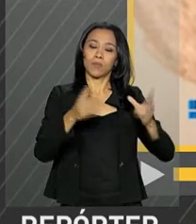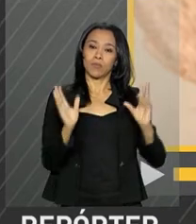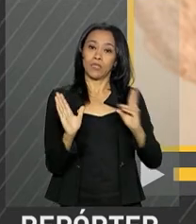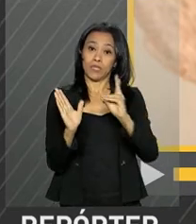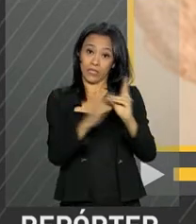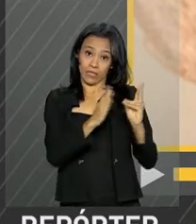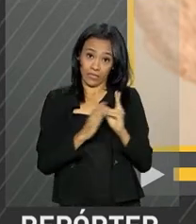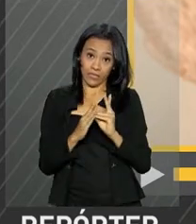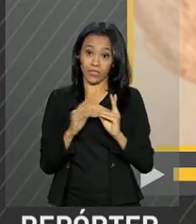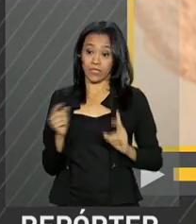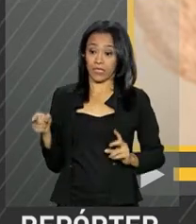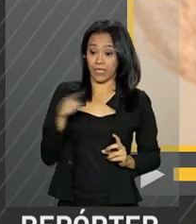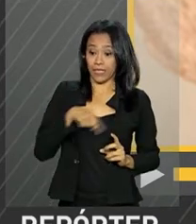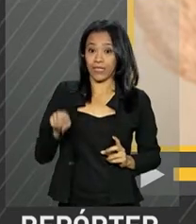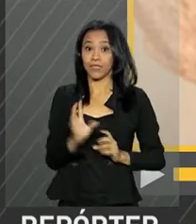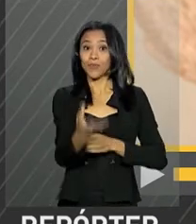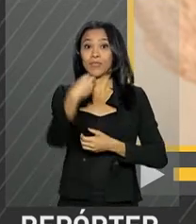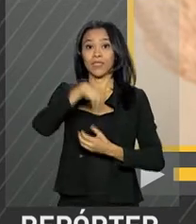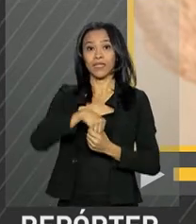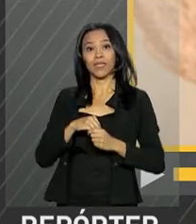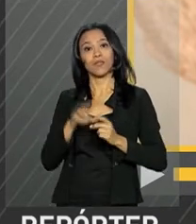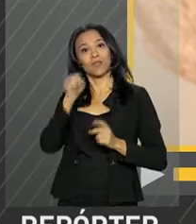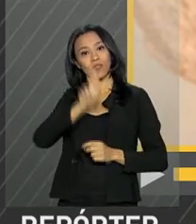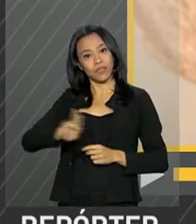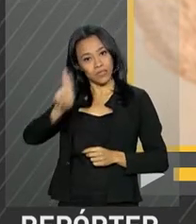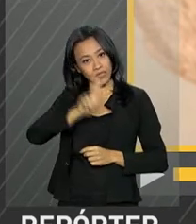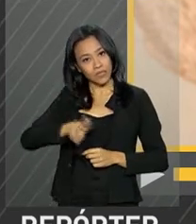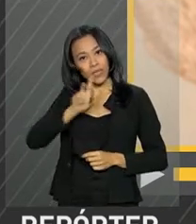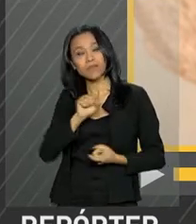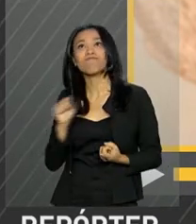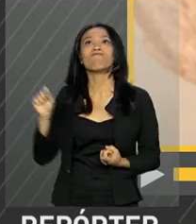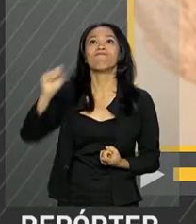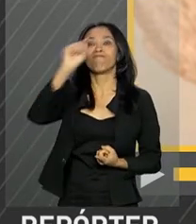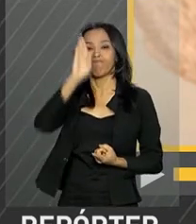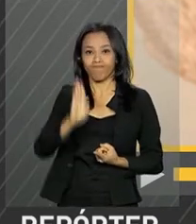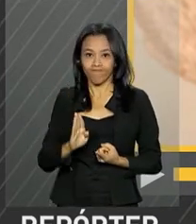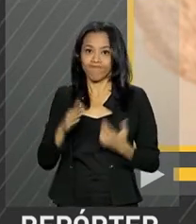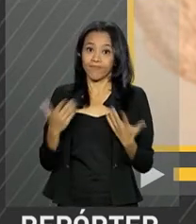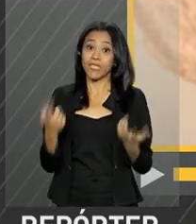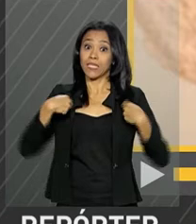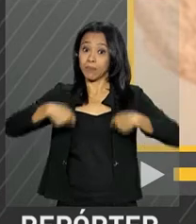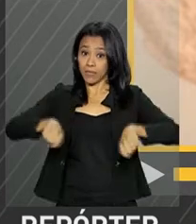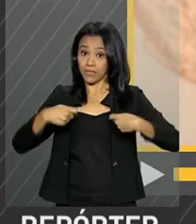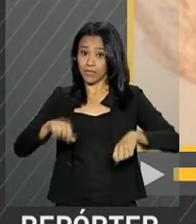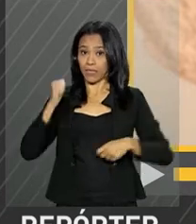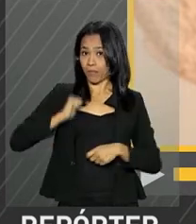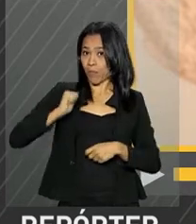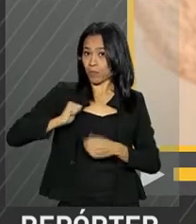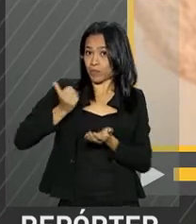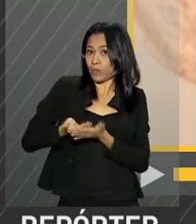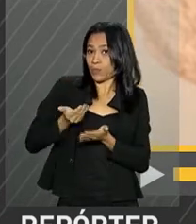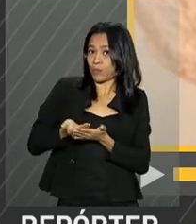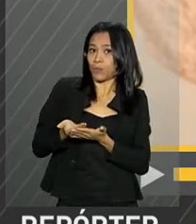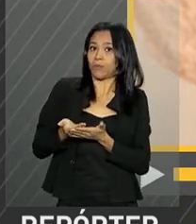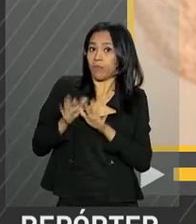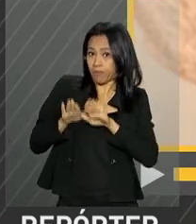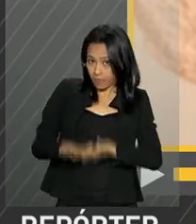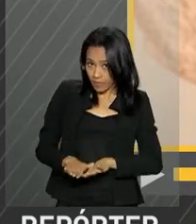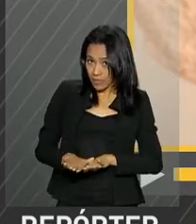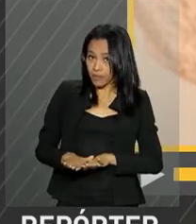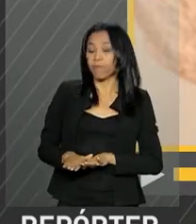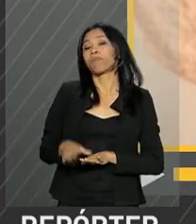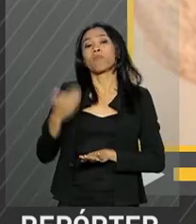especialmente nas nossas universidades, nas nossas instituições federais e que precisam da Bolsa Permanência. Nós estamos